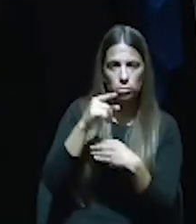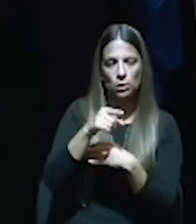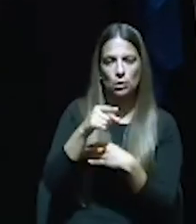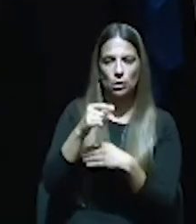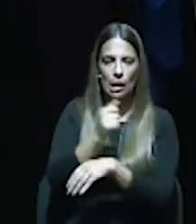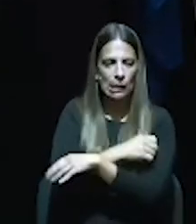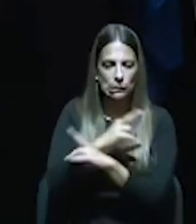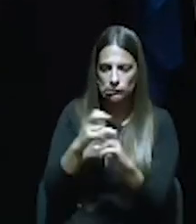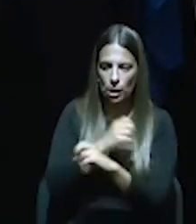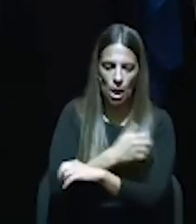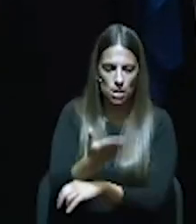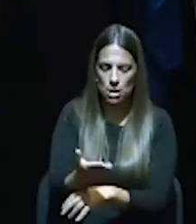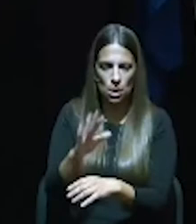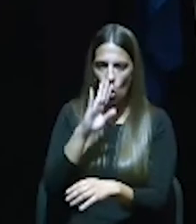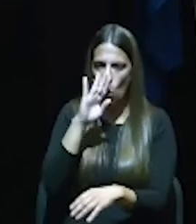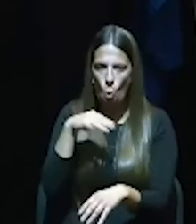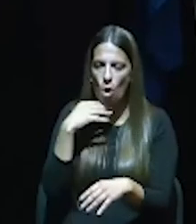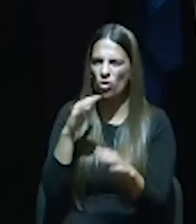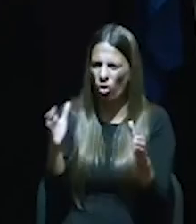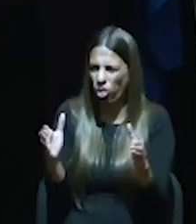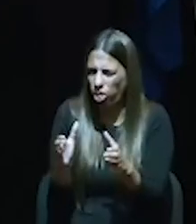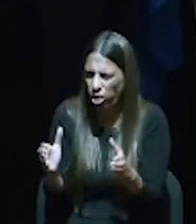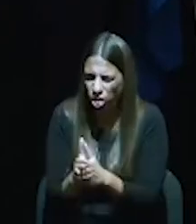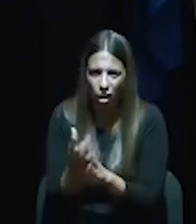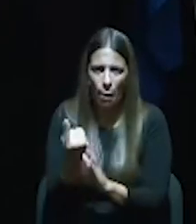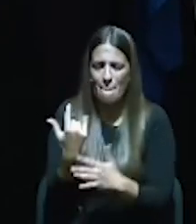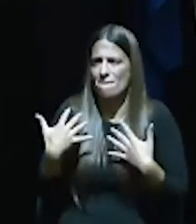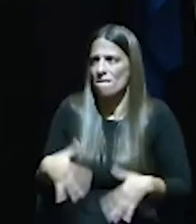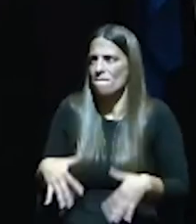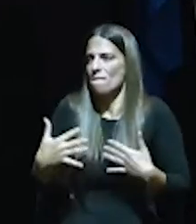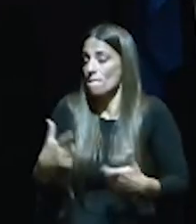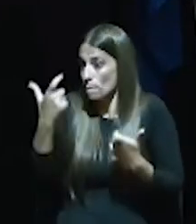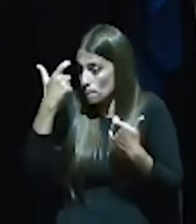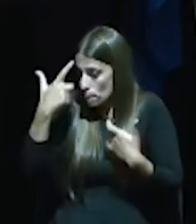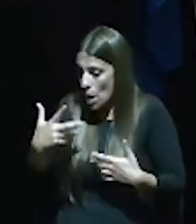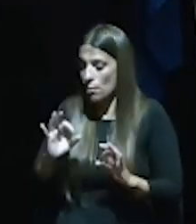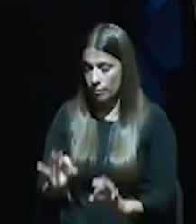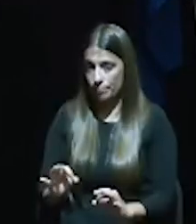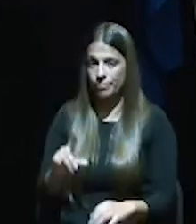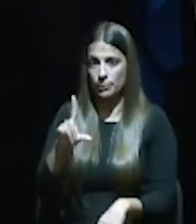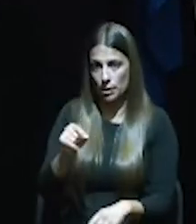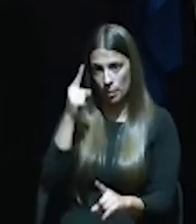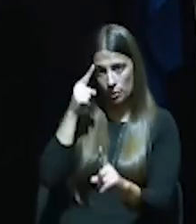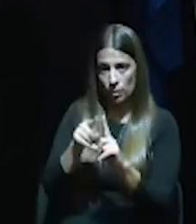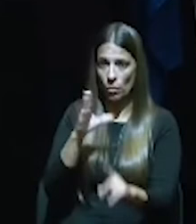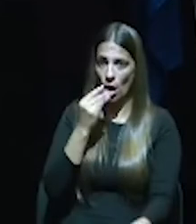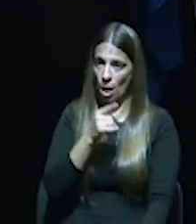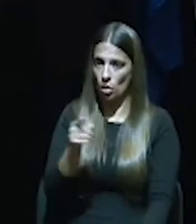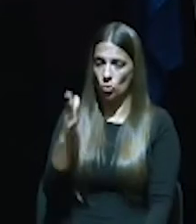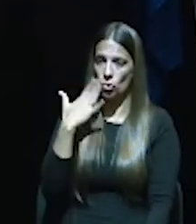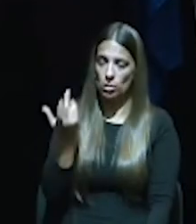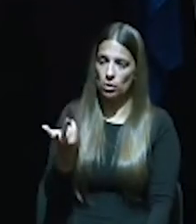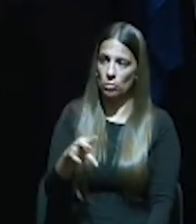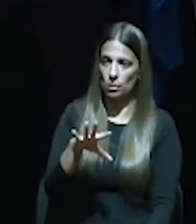para morar. A oferta de quartos, dispensas, buracos a preços exorbitantes é inacreditável. Também para estes estudantes que procuram a